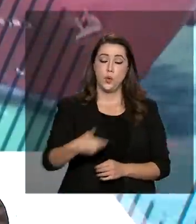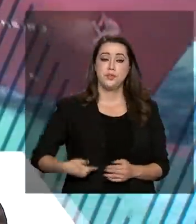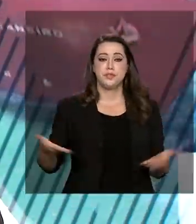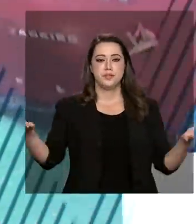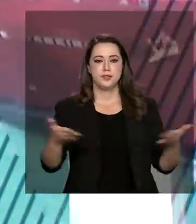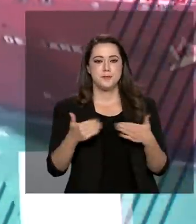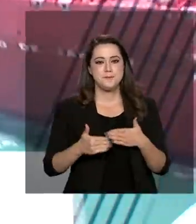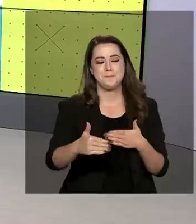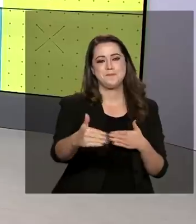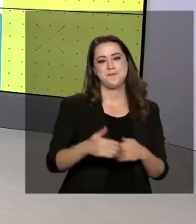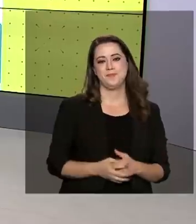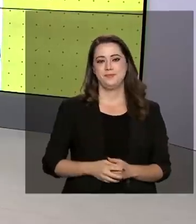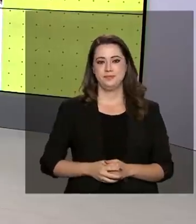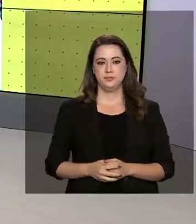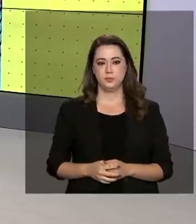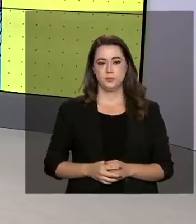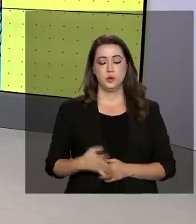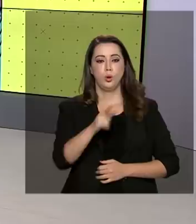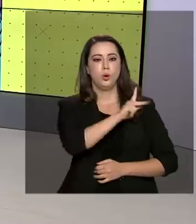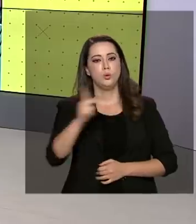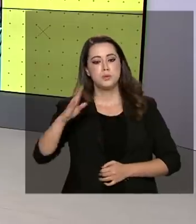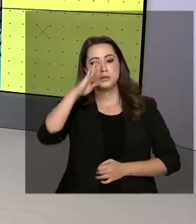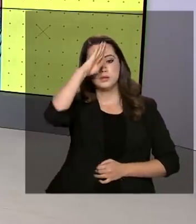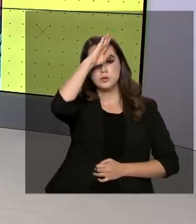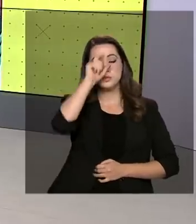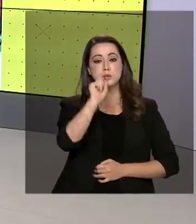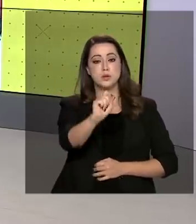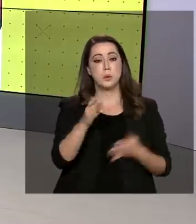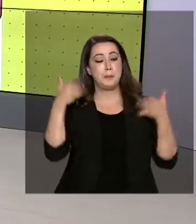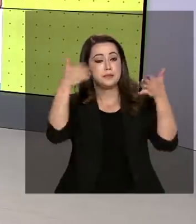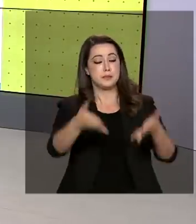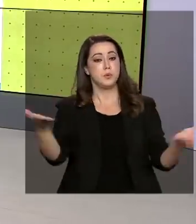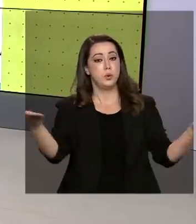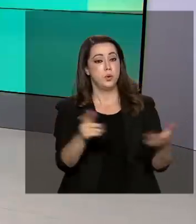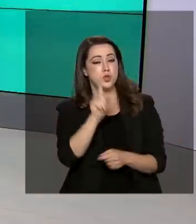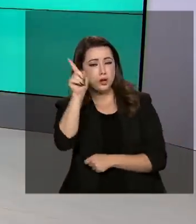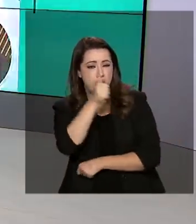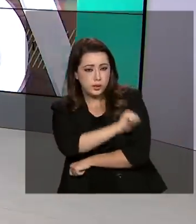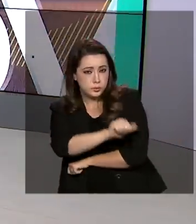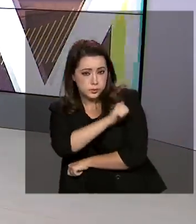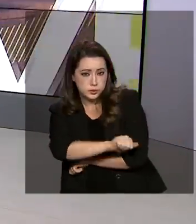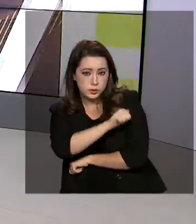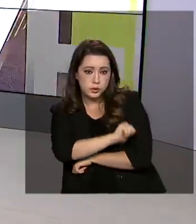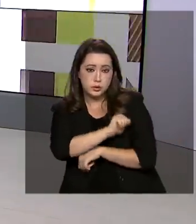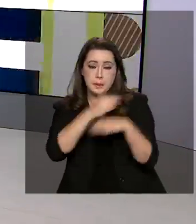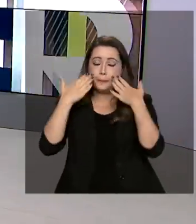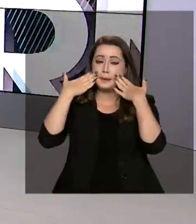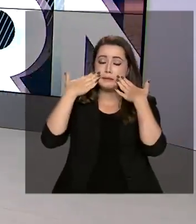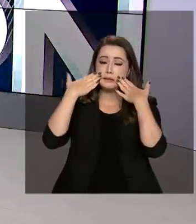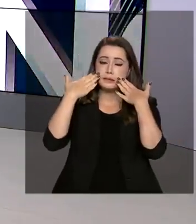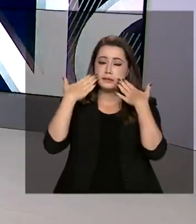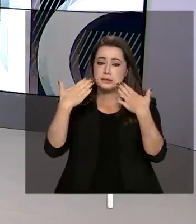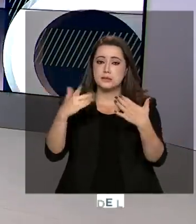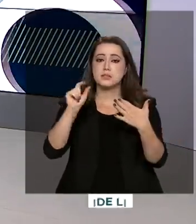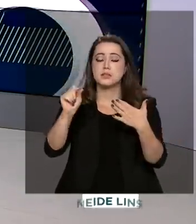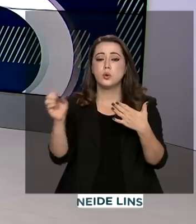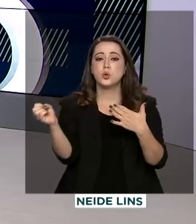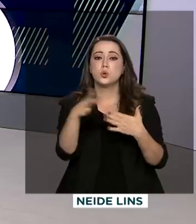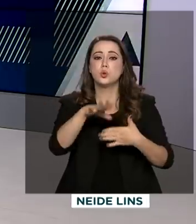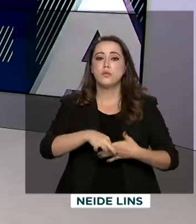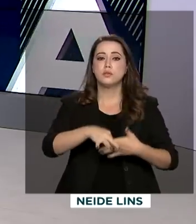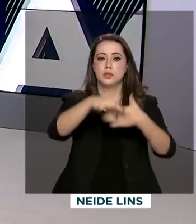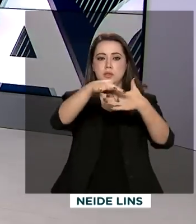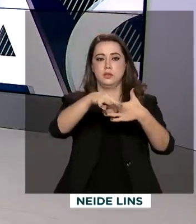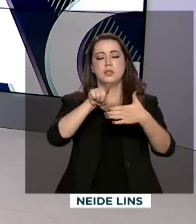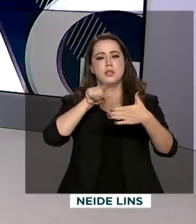agora está no ar. O presidente Jair Bolsonaro participou hoje no Rio de Janeiro da transmissão de cargo do Comando Militar do